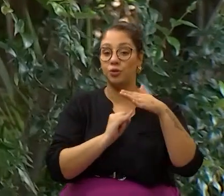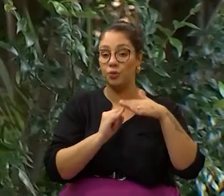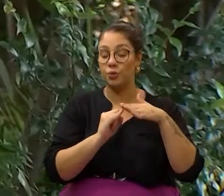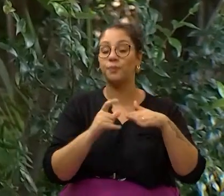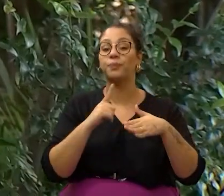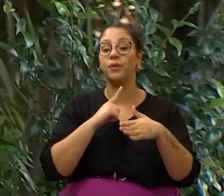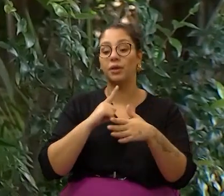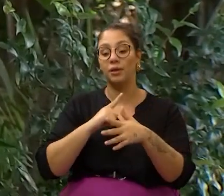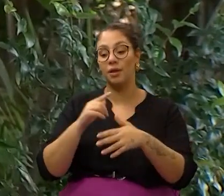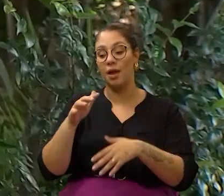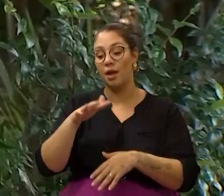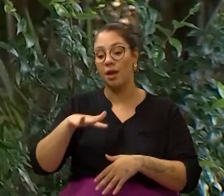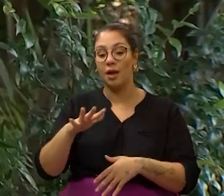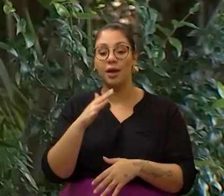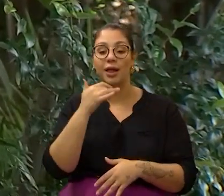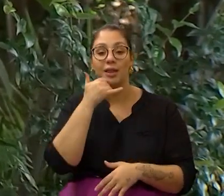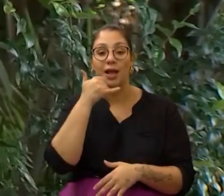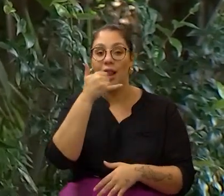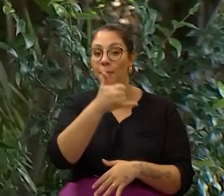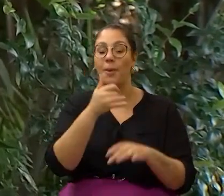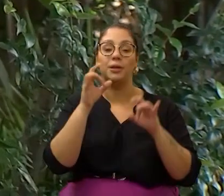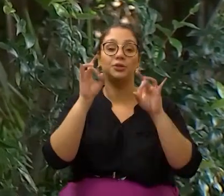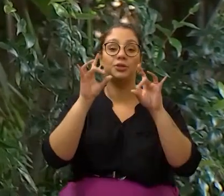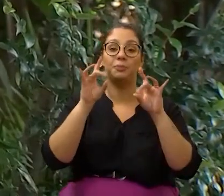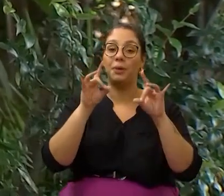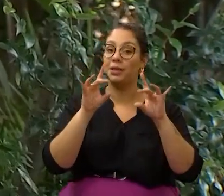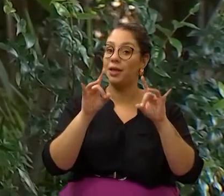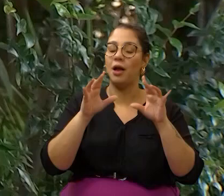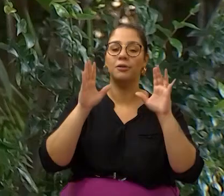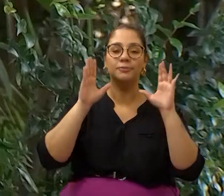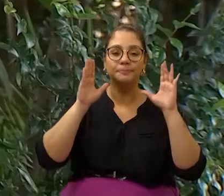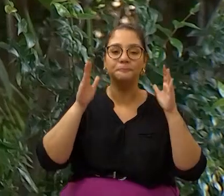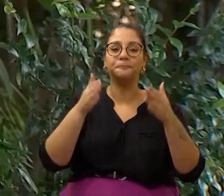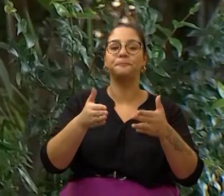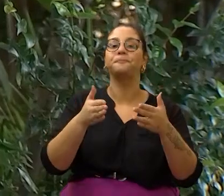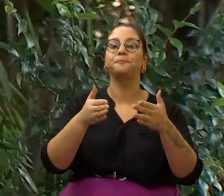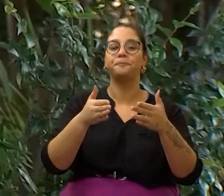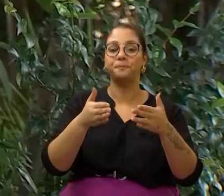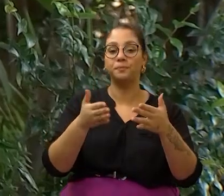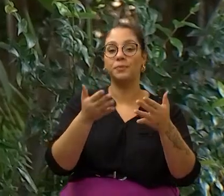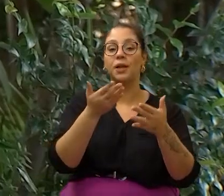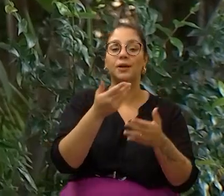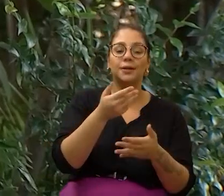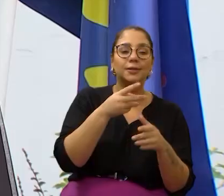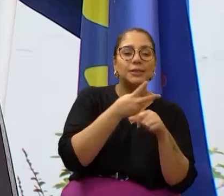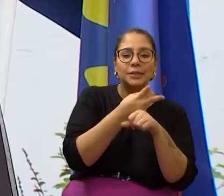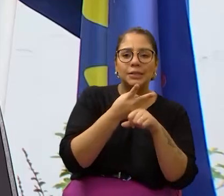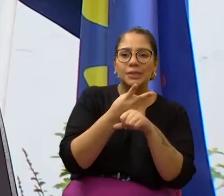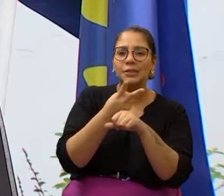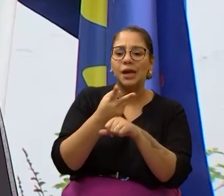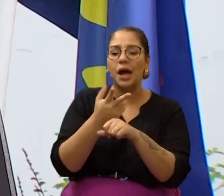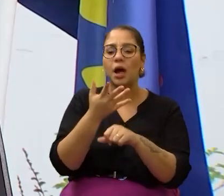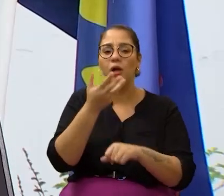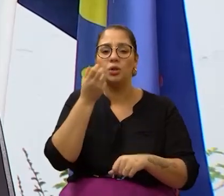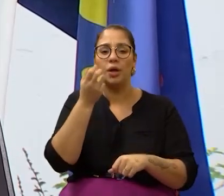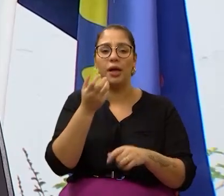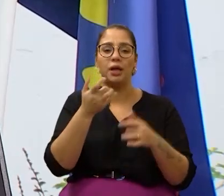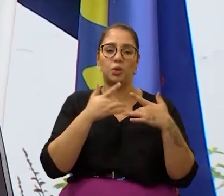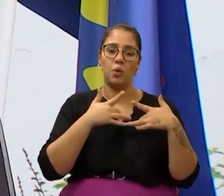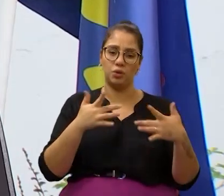um setor de telemarketing especialmente dedicado na busca de doações. A gente